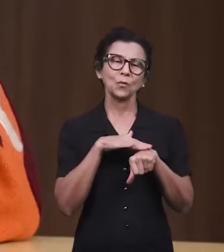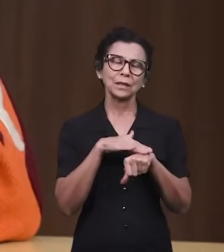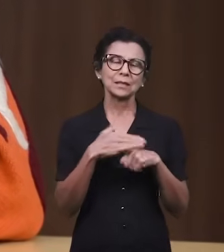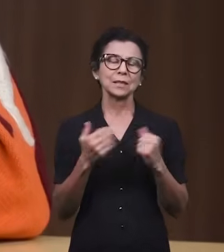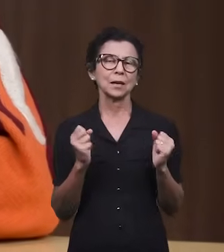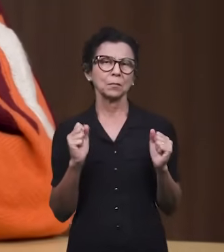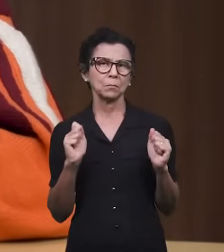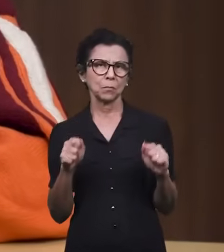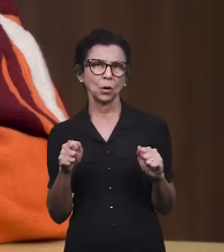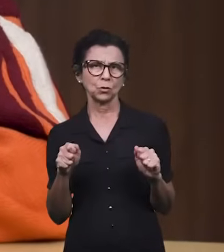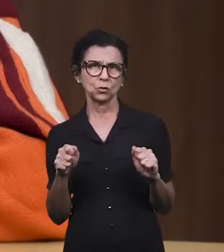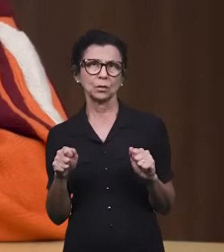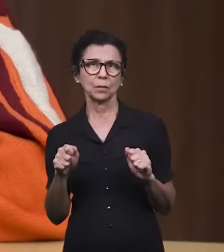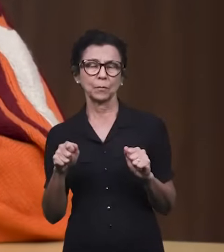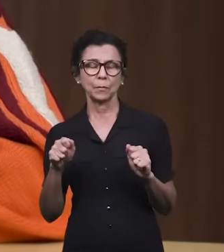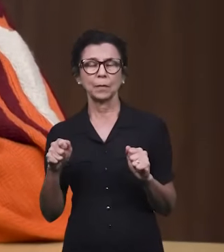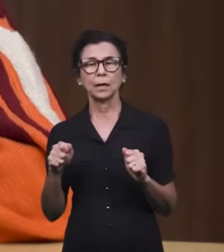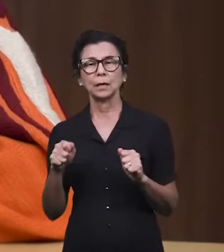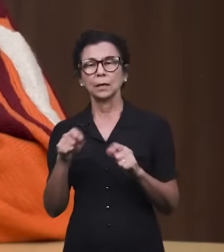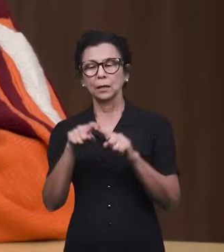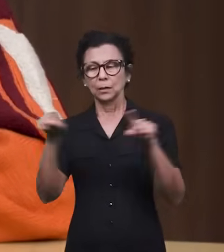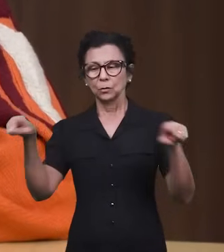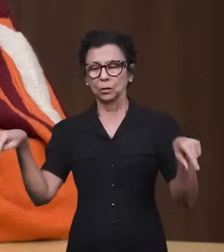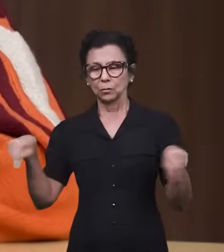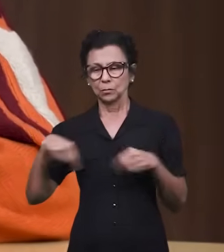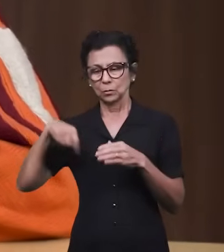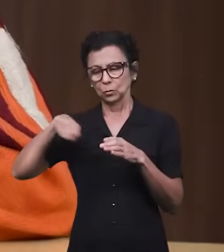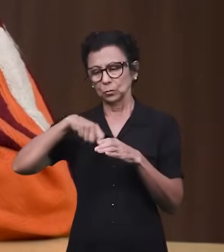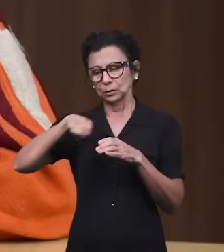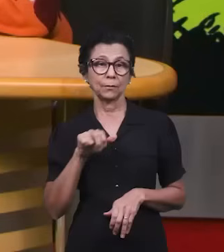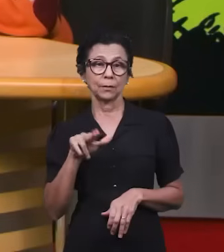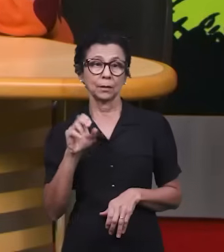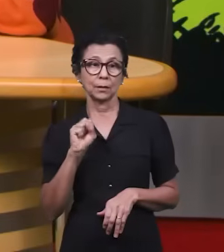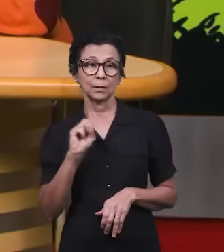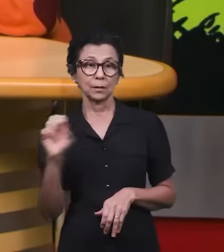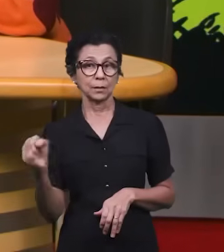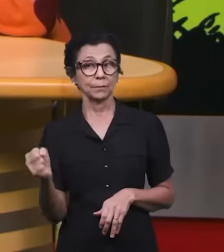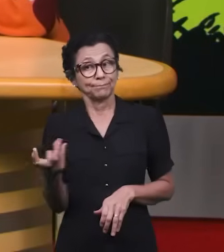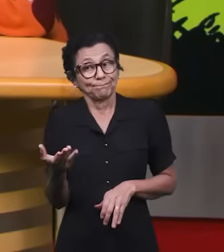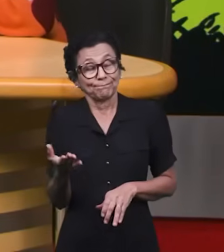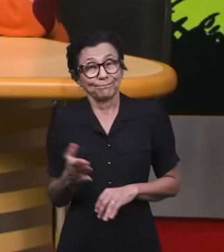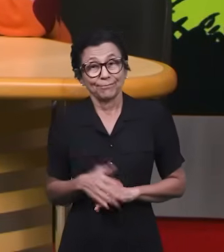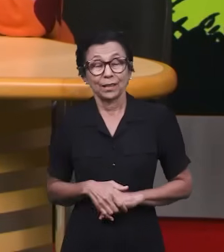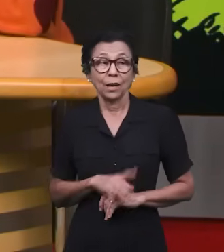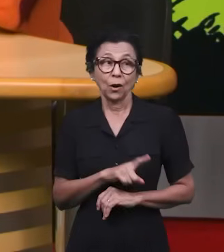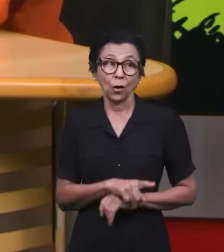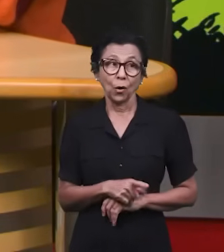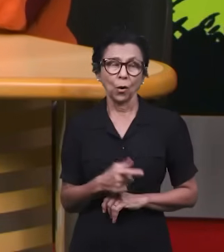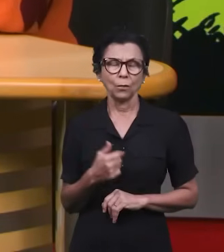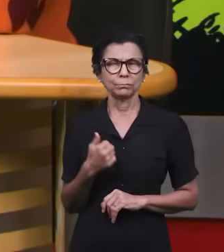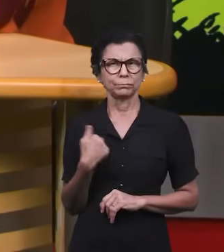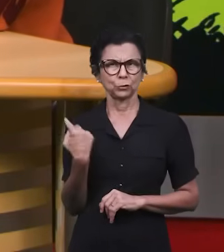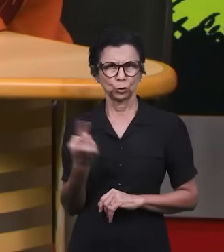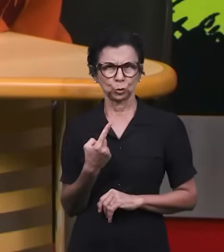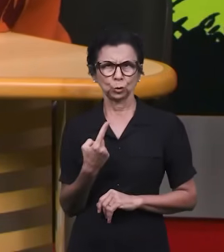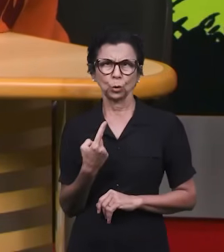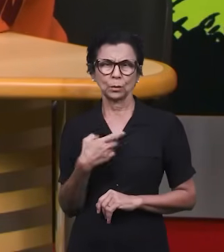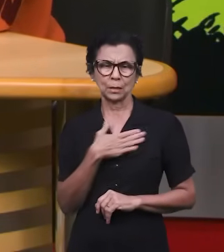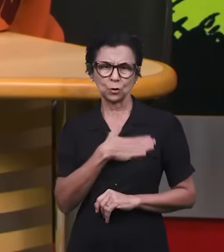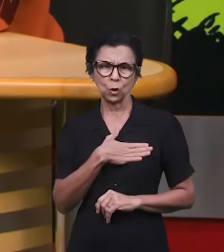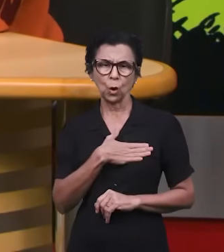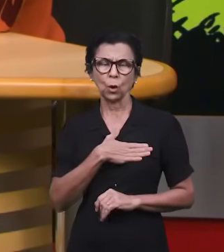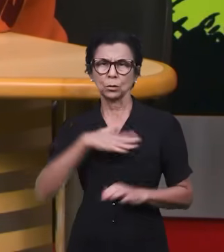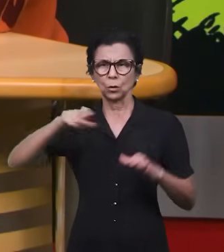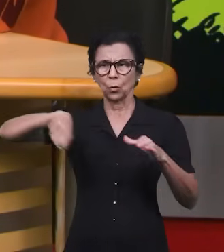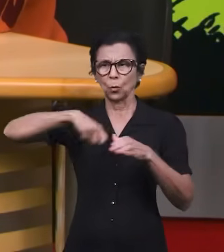junto, a Vanessa me colocou numa situação difícil porque a cozinha não é para todas, né? Uma boa, mas temos que estar ali. Se não